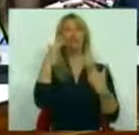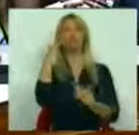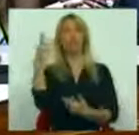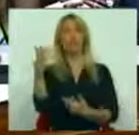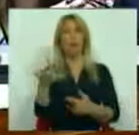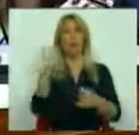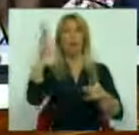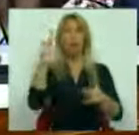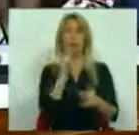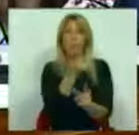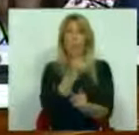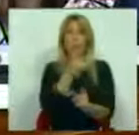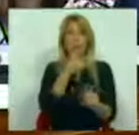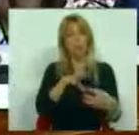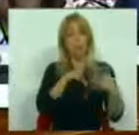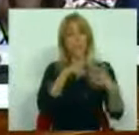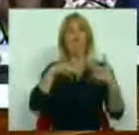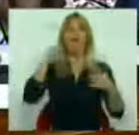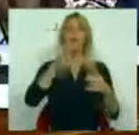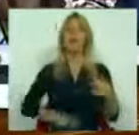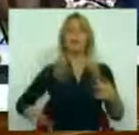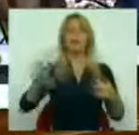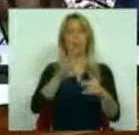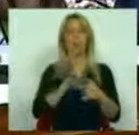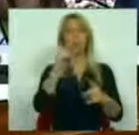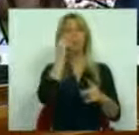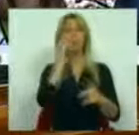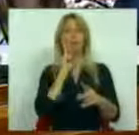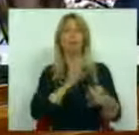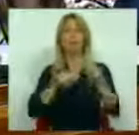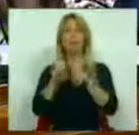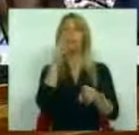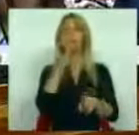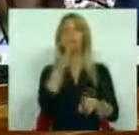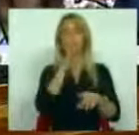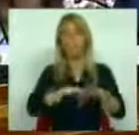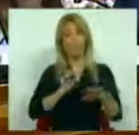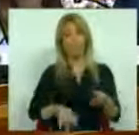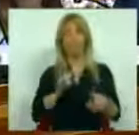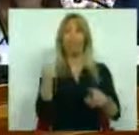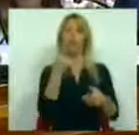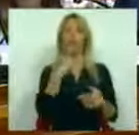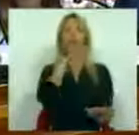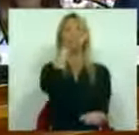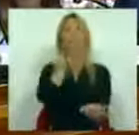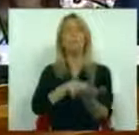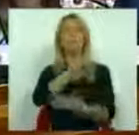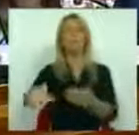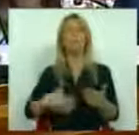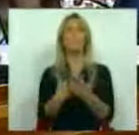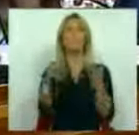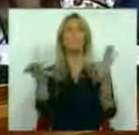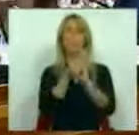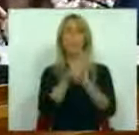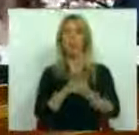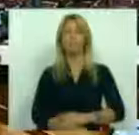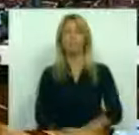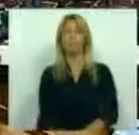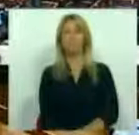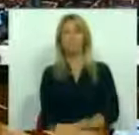nacional. Senhora Presidente, senhoras deputadas e senhores deputados, por estas razões nós vamos aprovar esta proposta de lei.